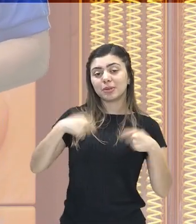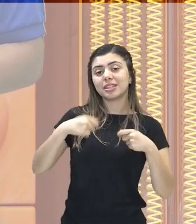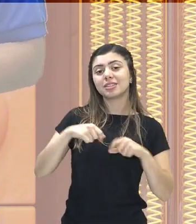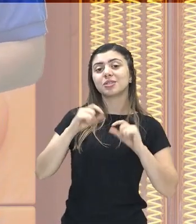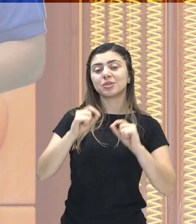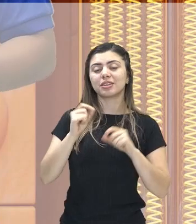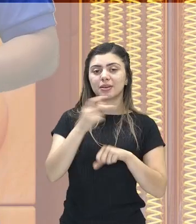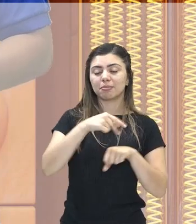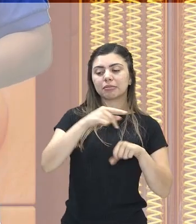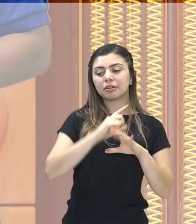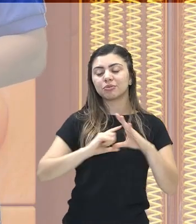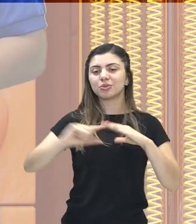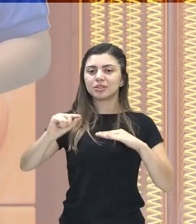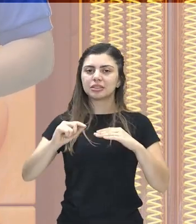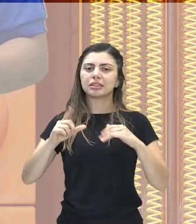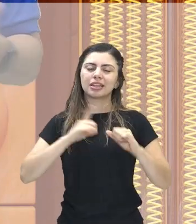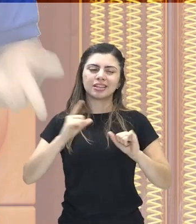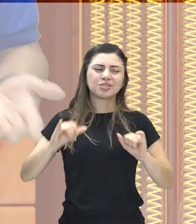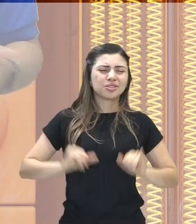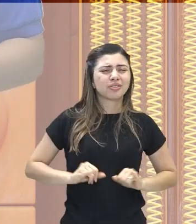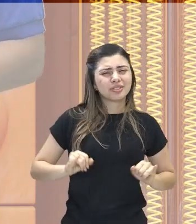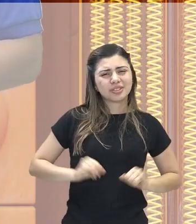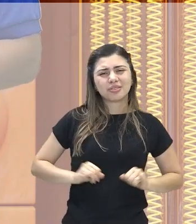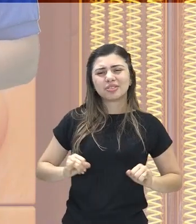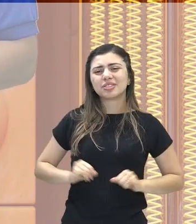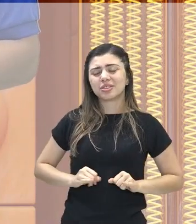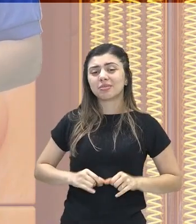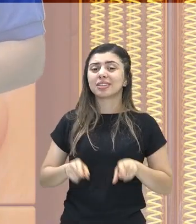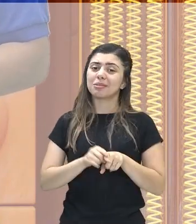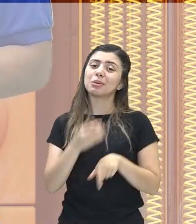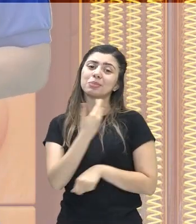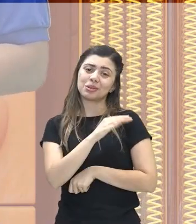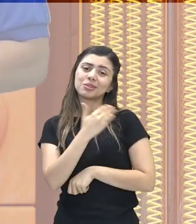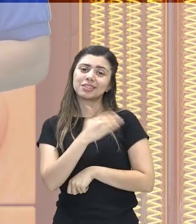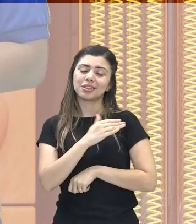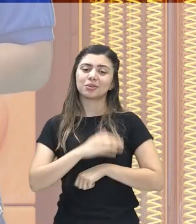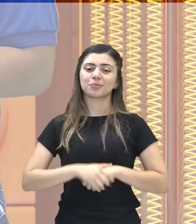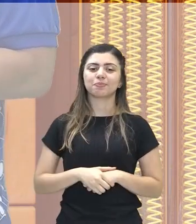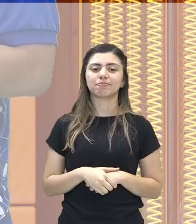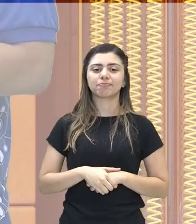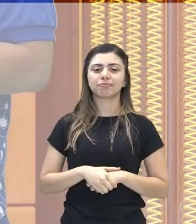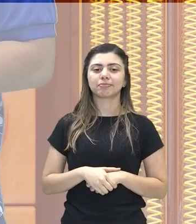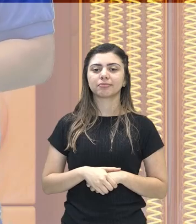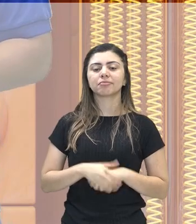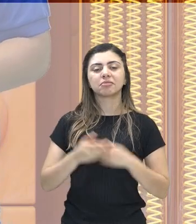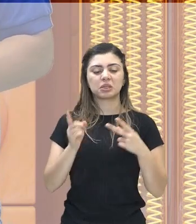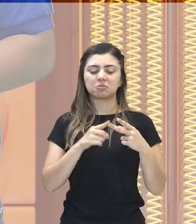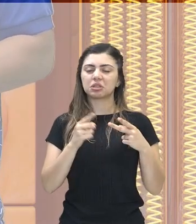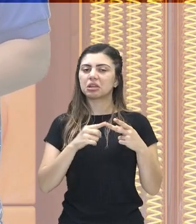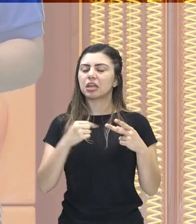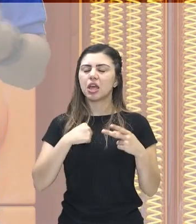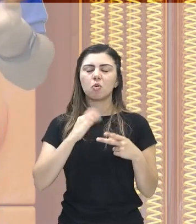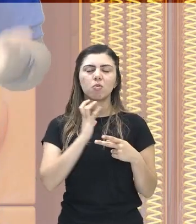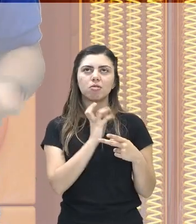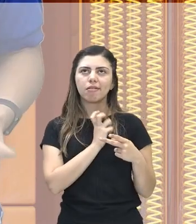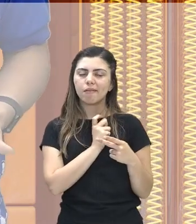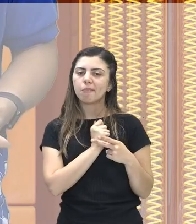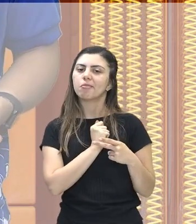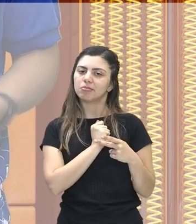pessoas passam por uma série de dificuldades, sem falar no preconceito, né? Cafarnaum é um filme que eu gosto muito, recomendo